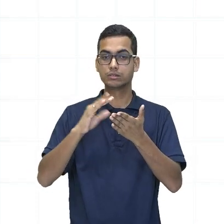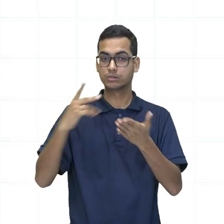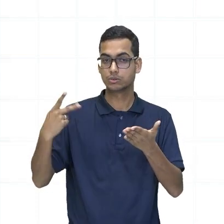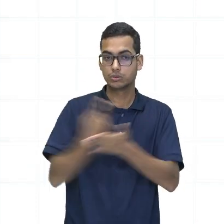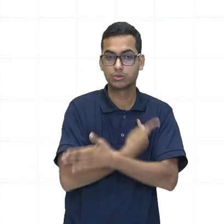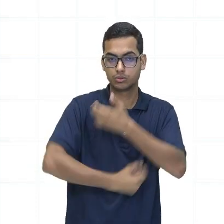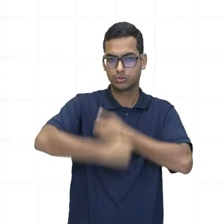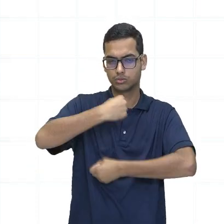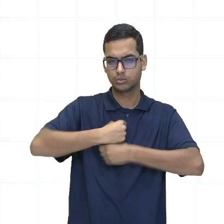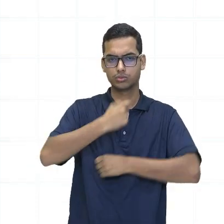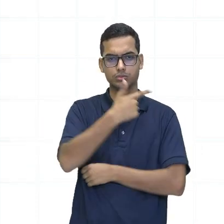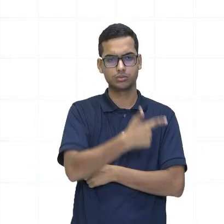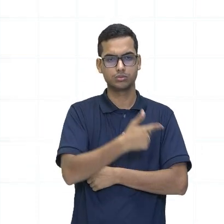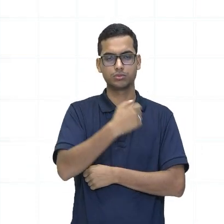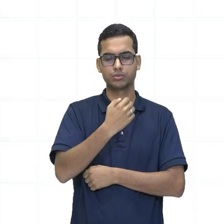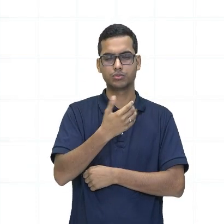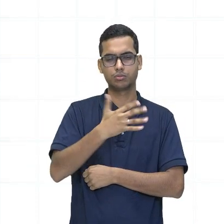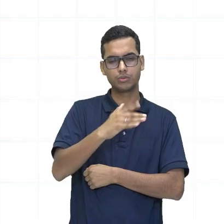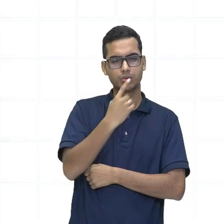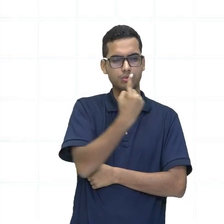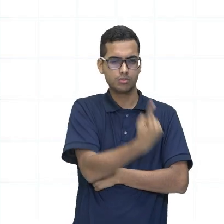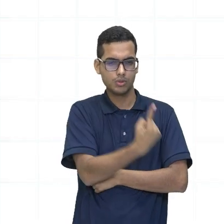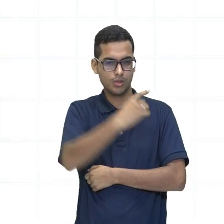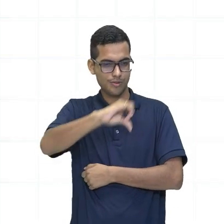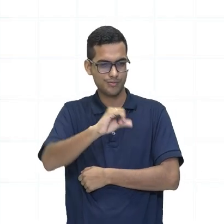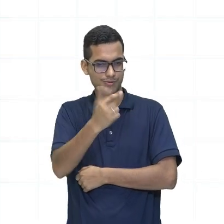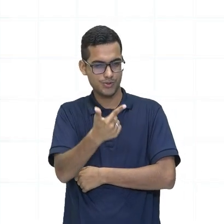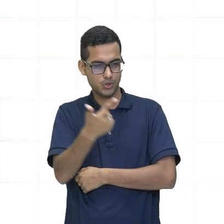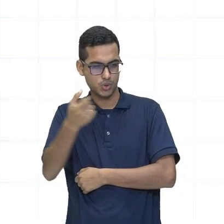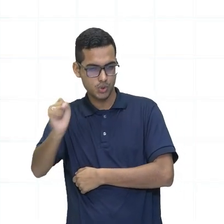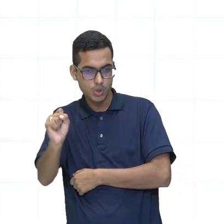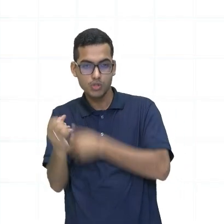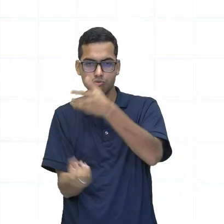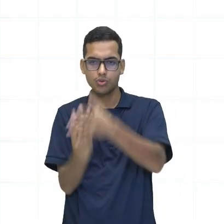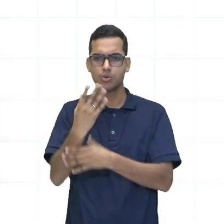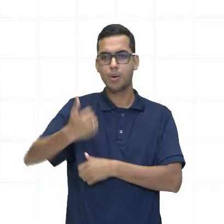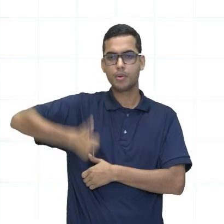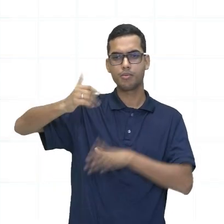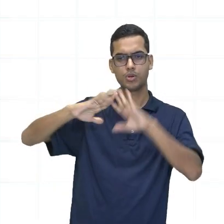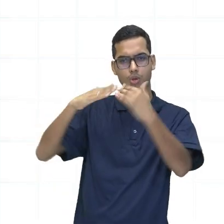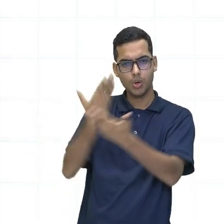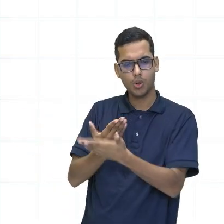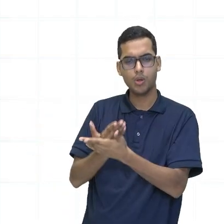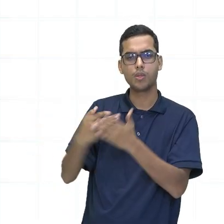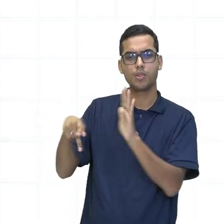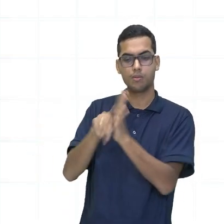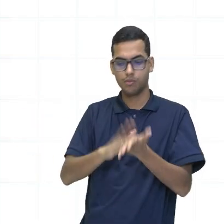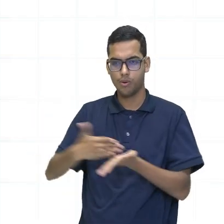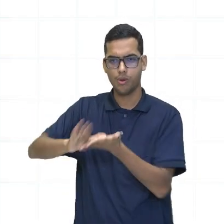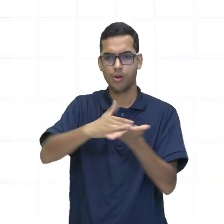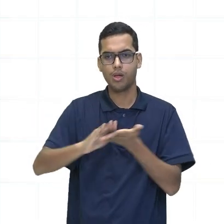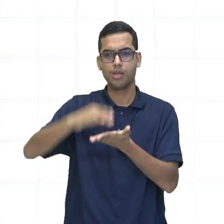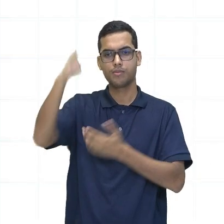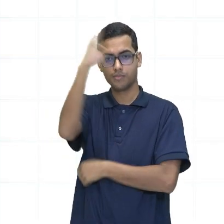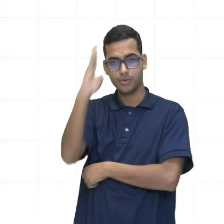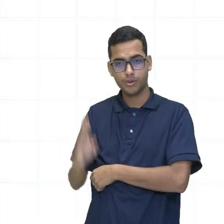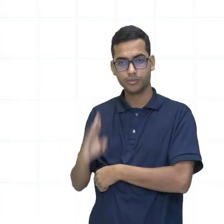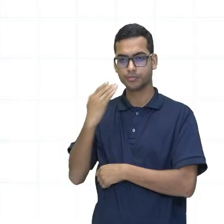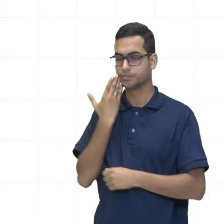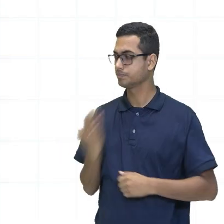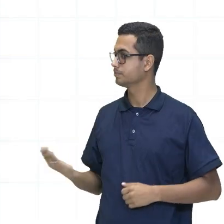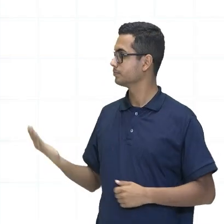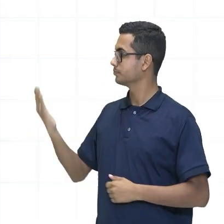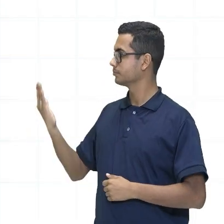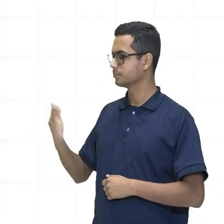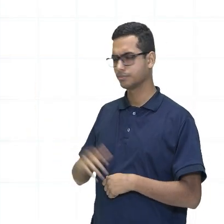1928, deu origem à primeira escola de samba brasileira. Viu só como surgiu